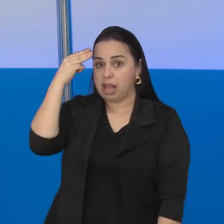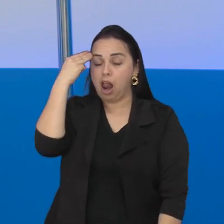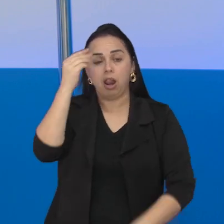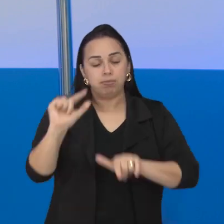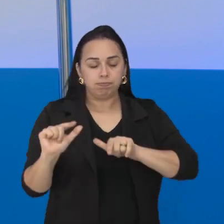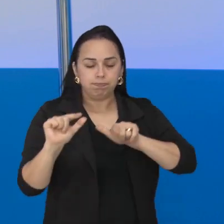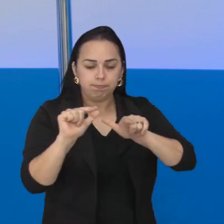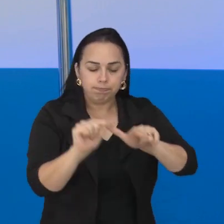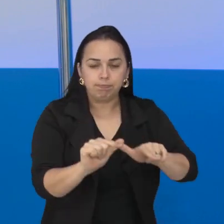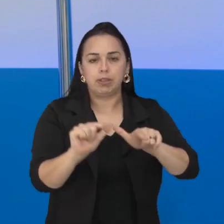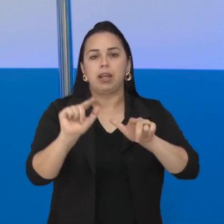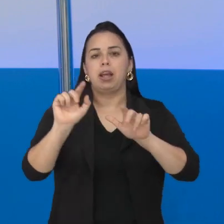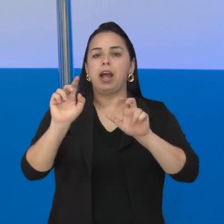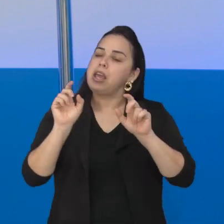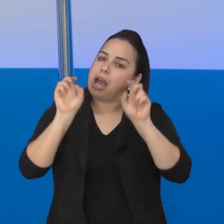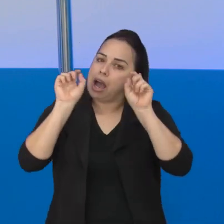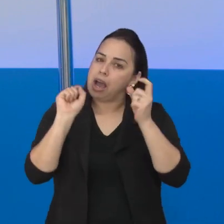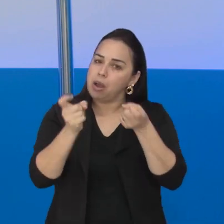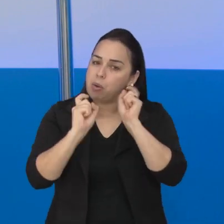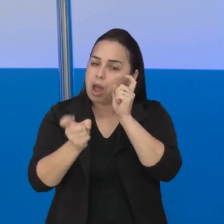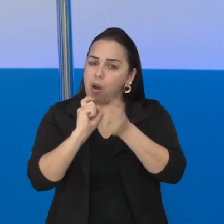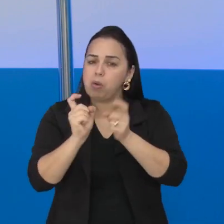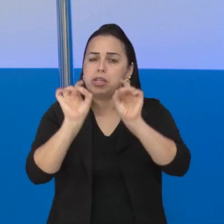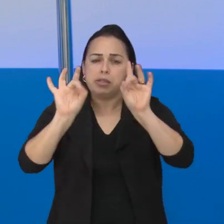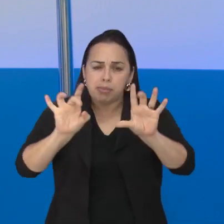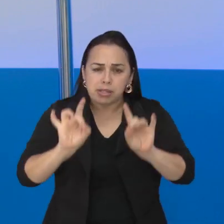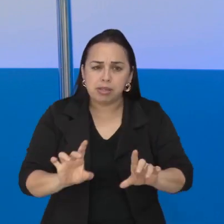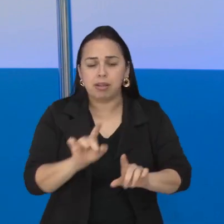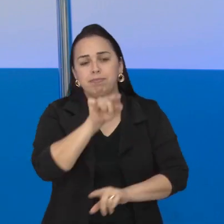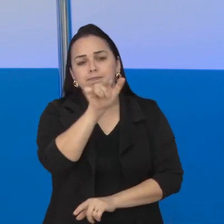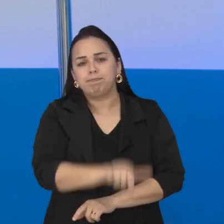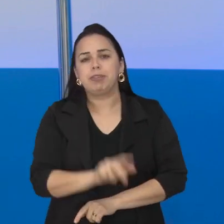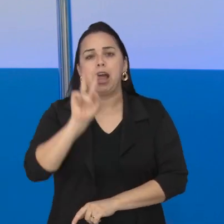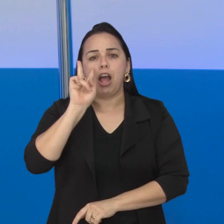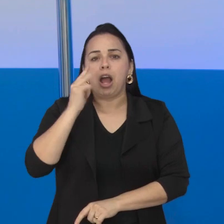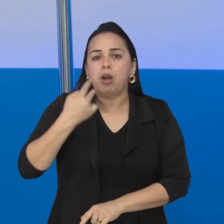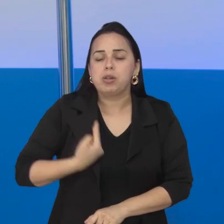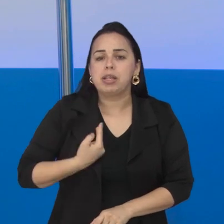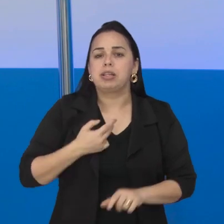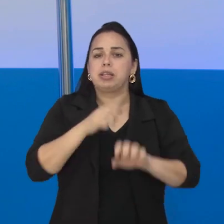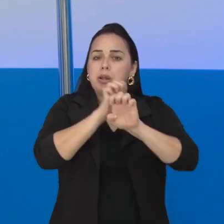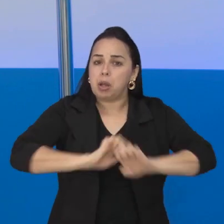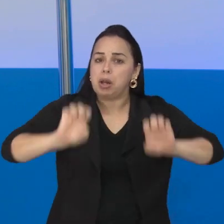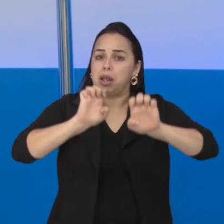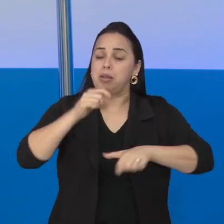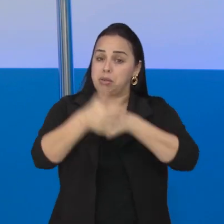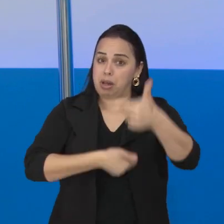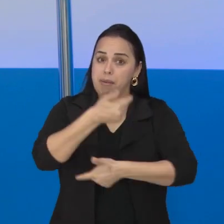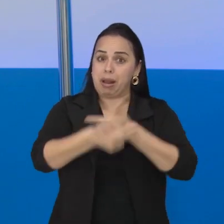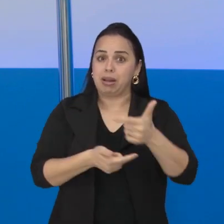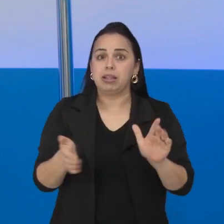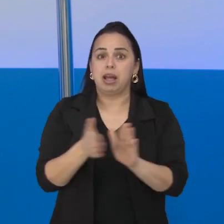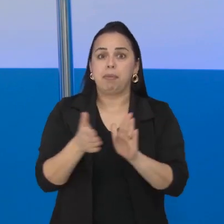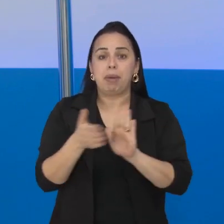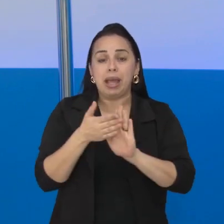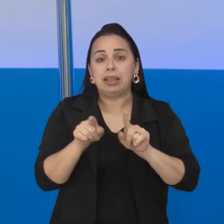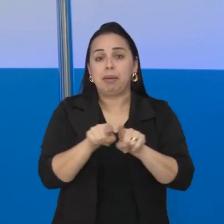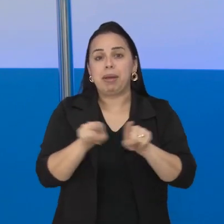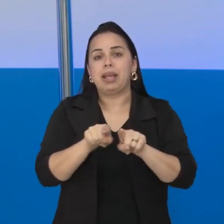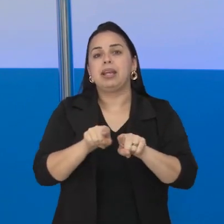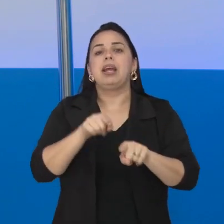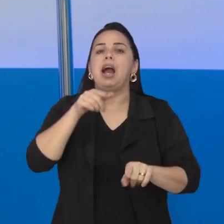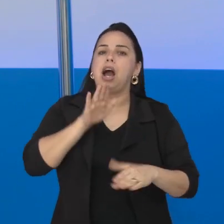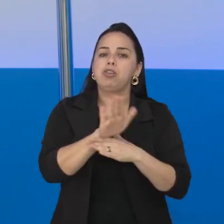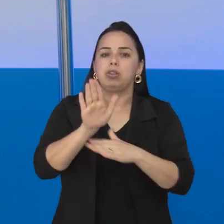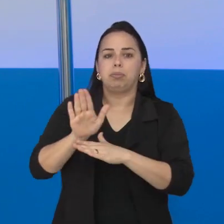vereador Marcelo Garcia, a solenidade serve de reconhecimento ao histórico de trabalho do pastor na evangelização e na realização